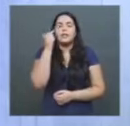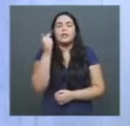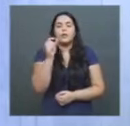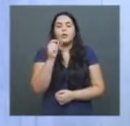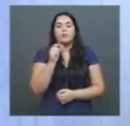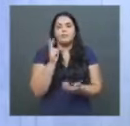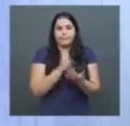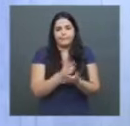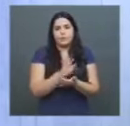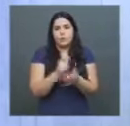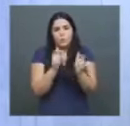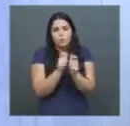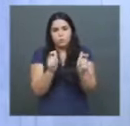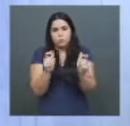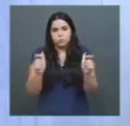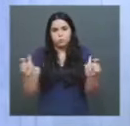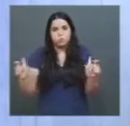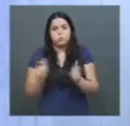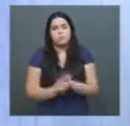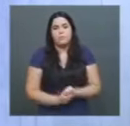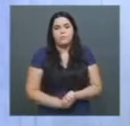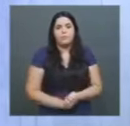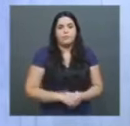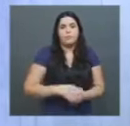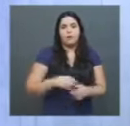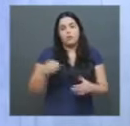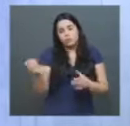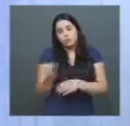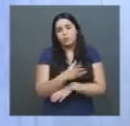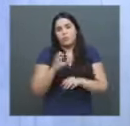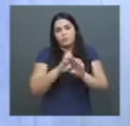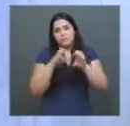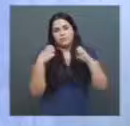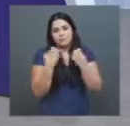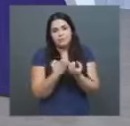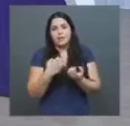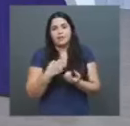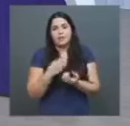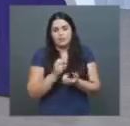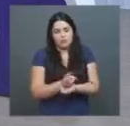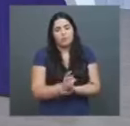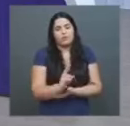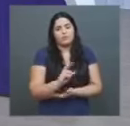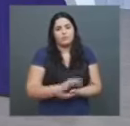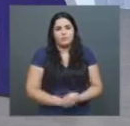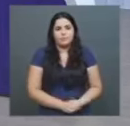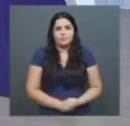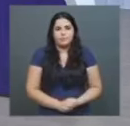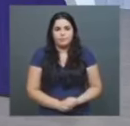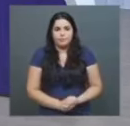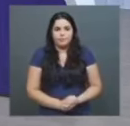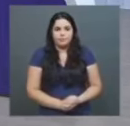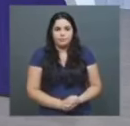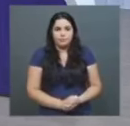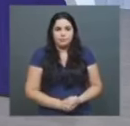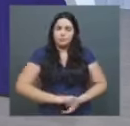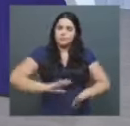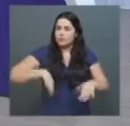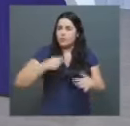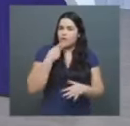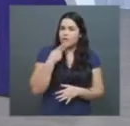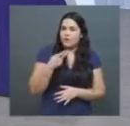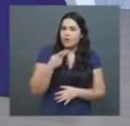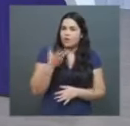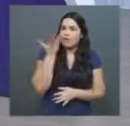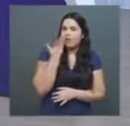esse projeto, né? O ano que vem fazer um novo evento e... continuar as ações. Isso. E quando a gente fala de